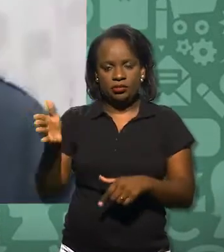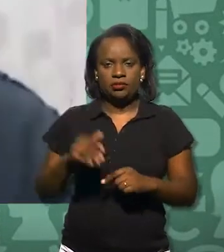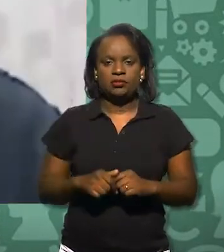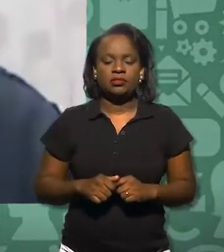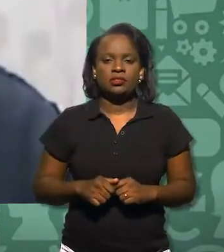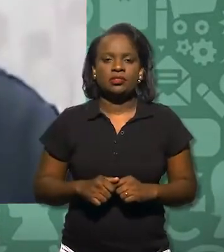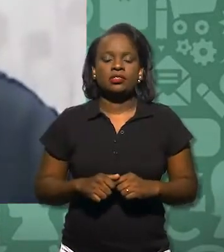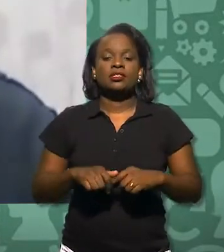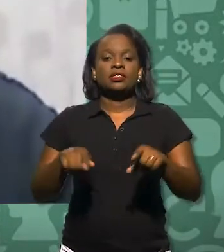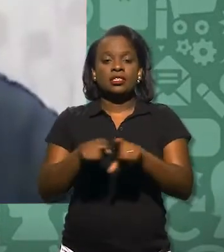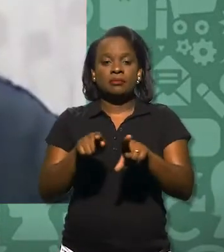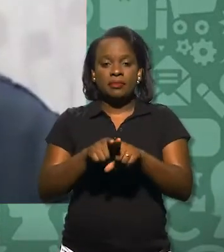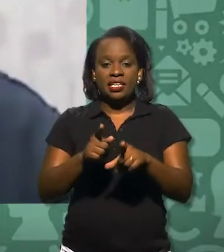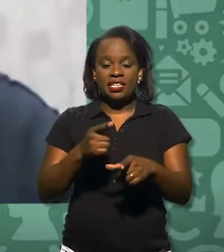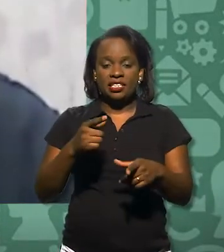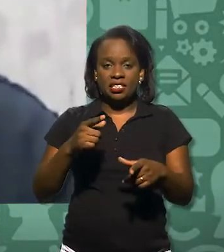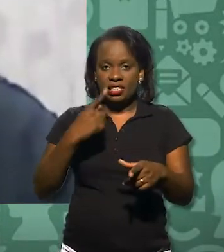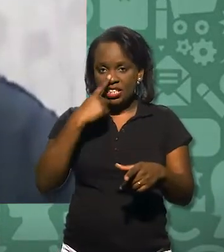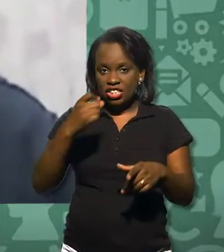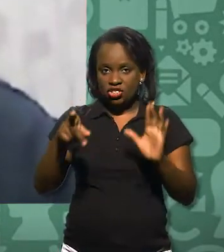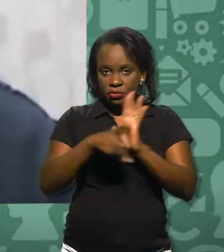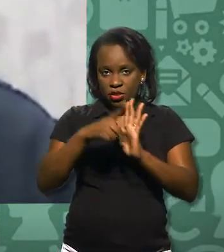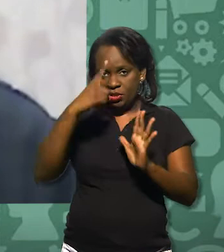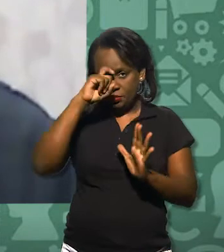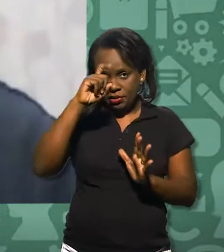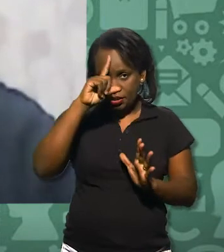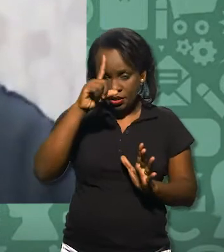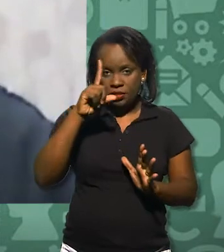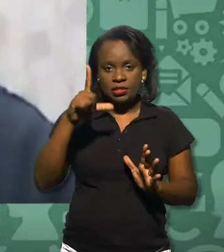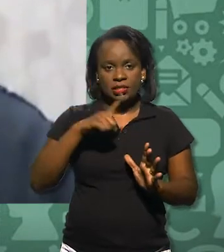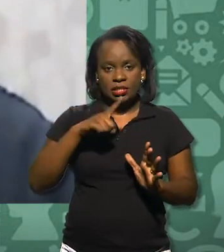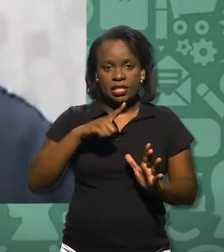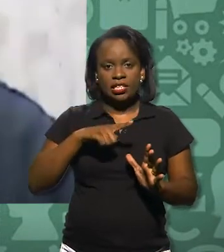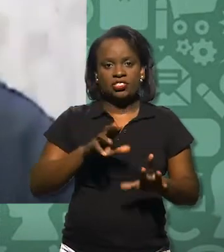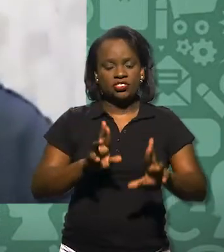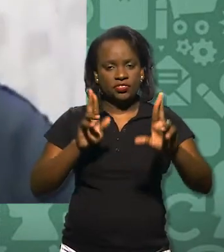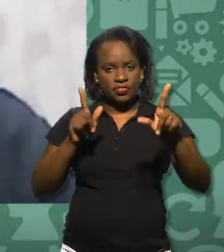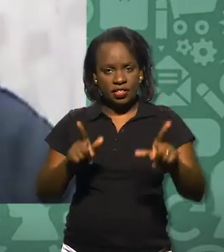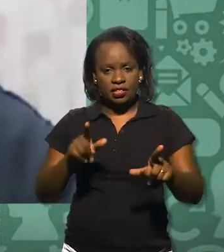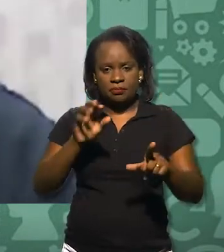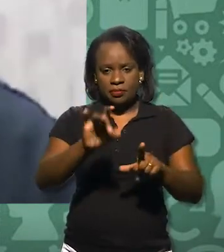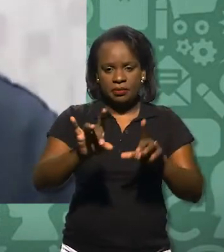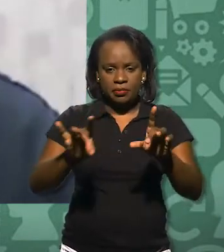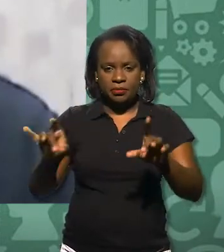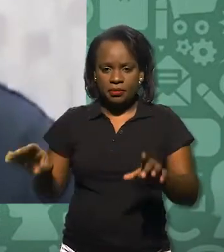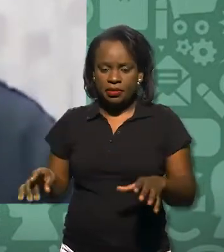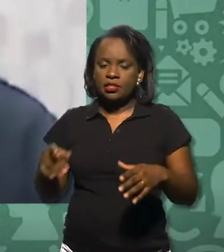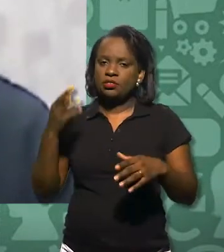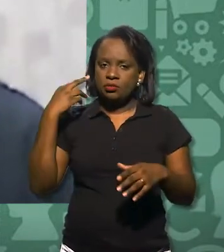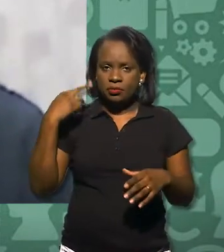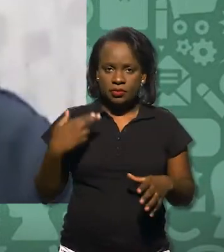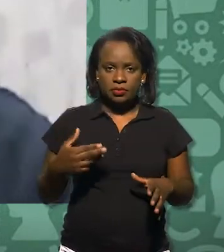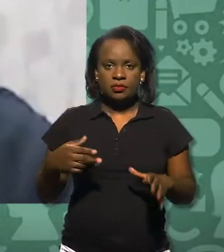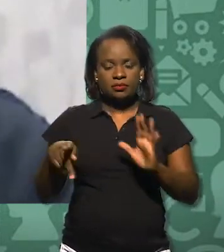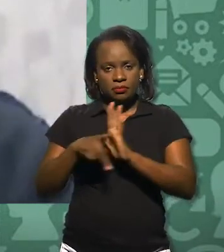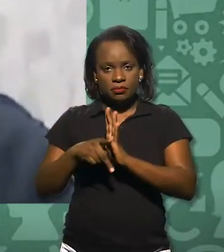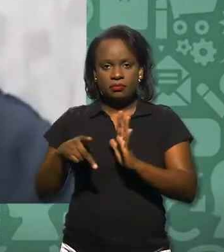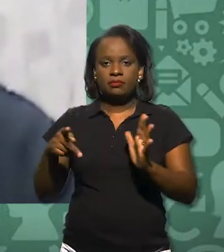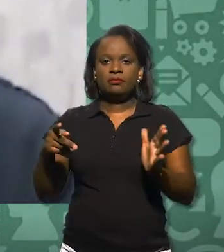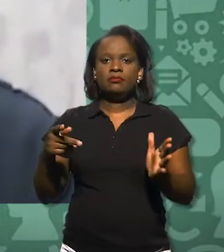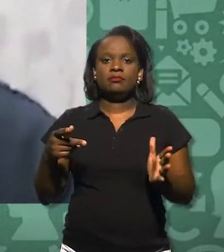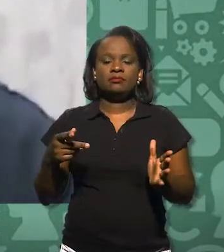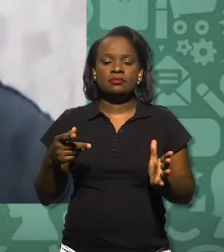né? Os resíduos hospitalares, eles têm uma cadeia diferente do outro, do resíduo que a gente chama comum, que é o